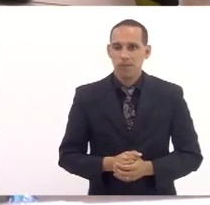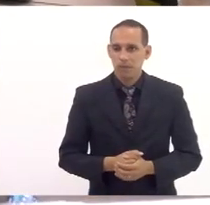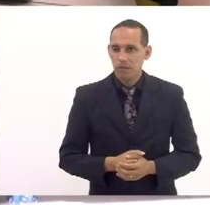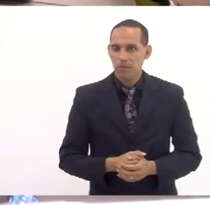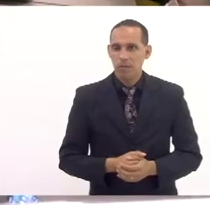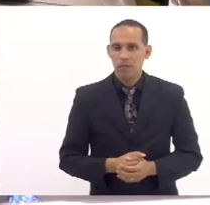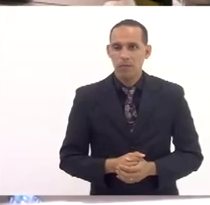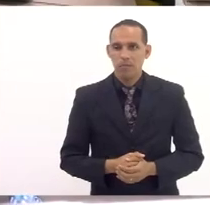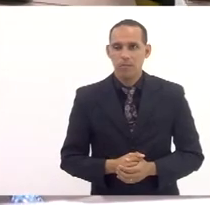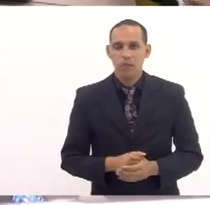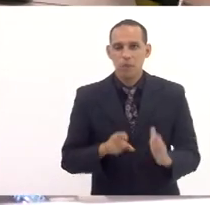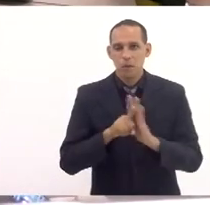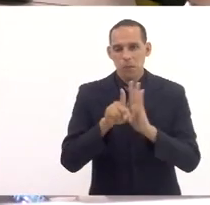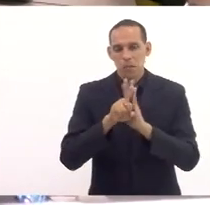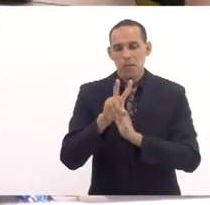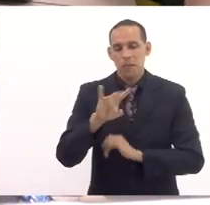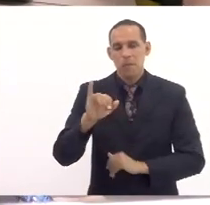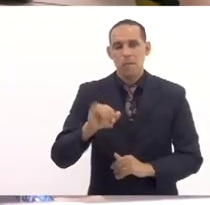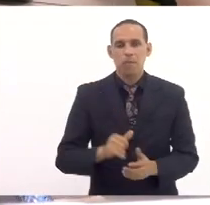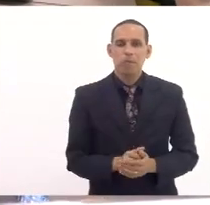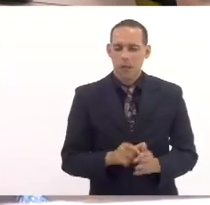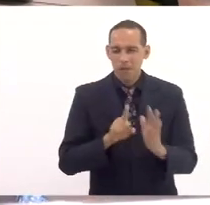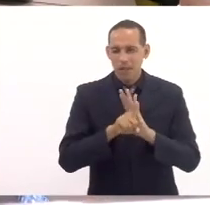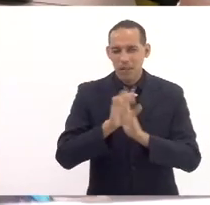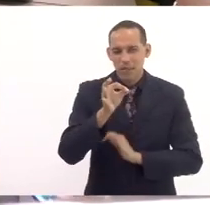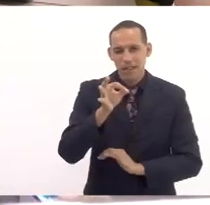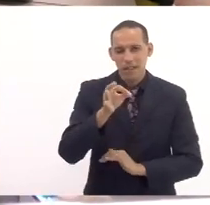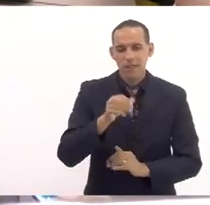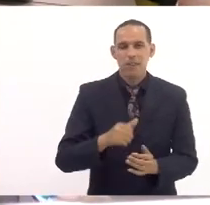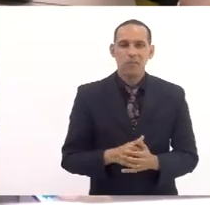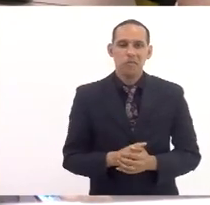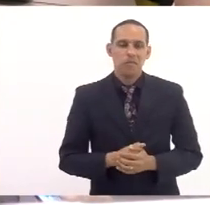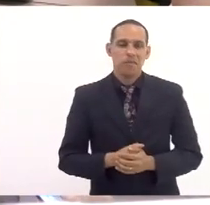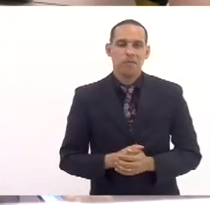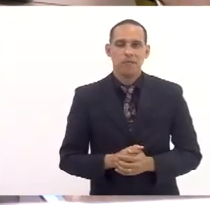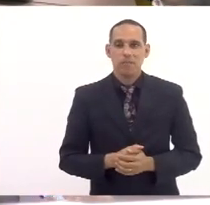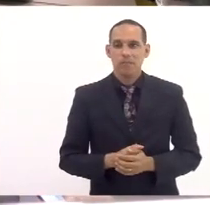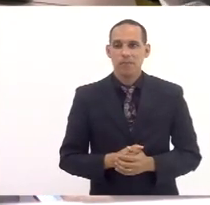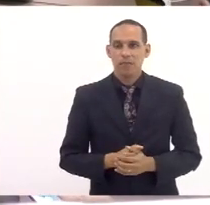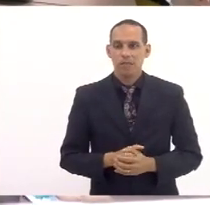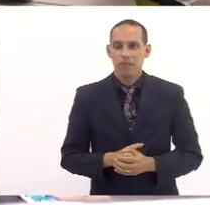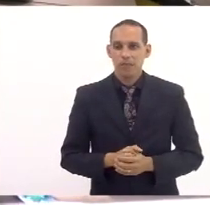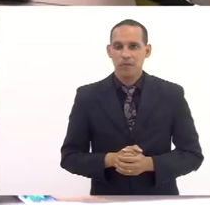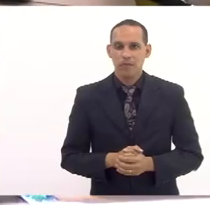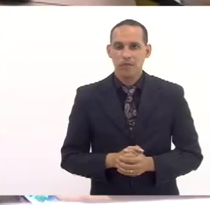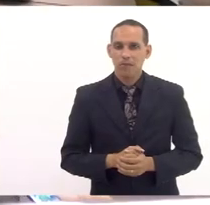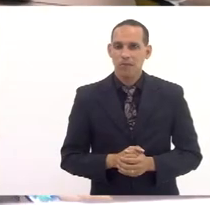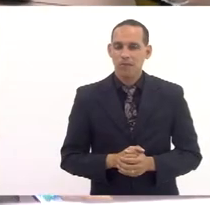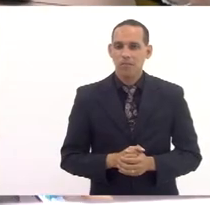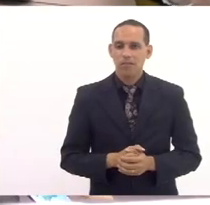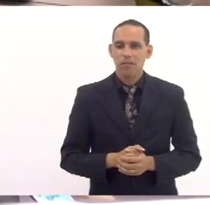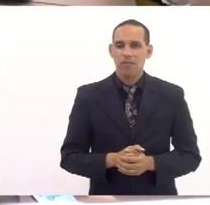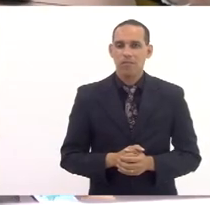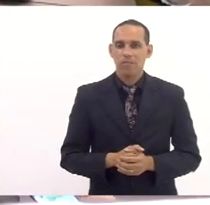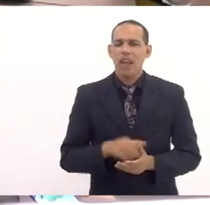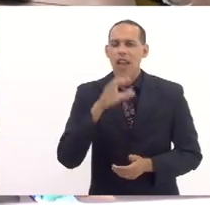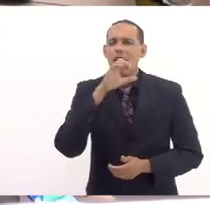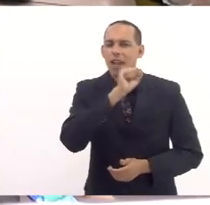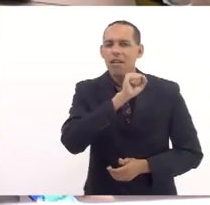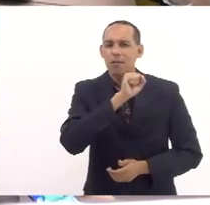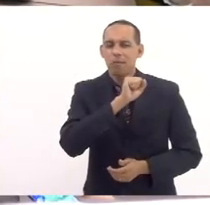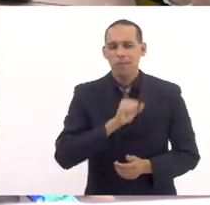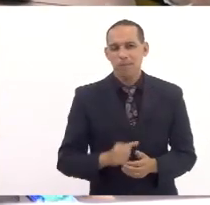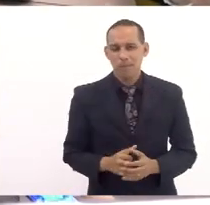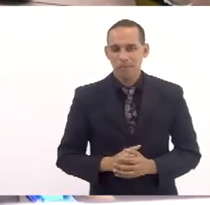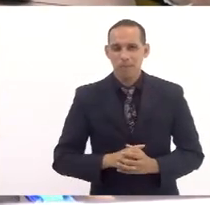Ele vai fazer as perguntas. Perguntas, né, amigo? É bem... Tranquilo. Será bem rápido aqui. Tá